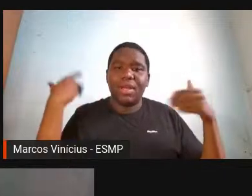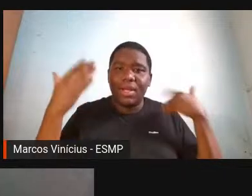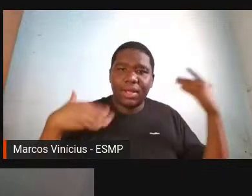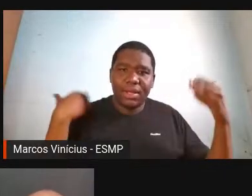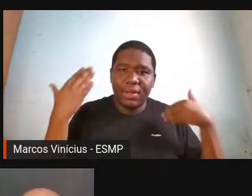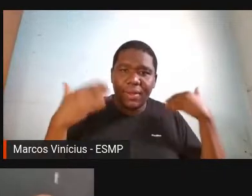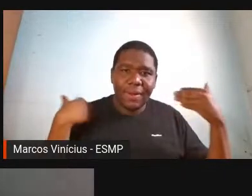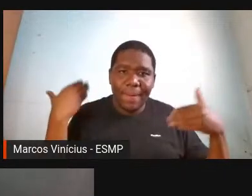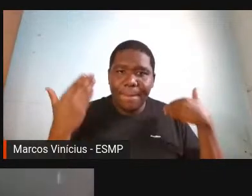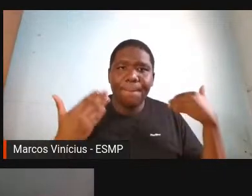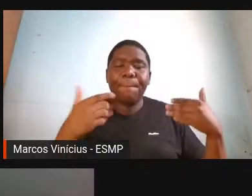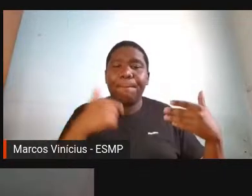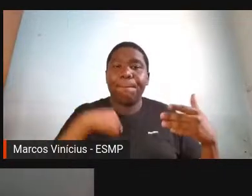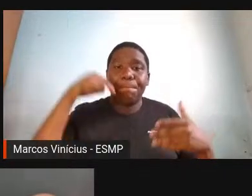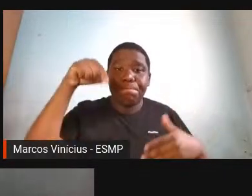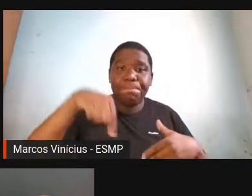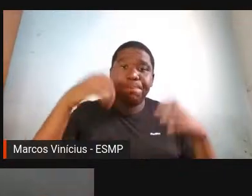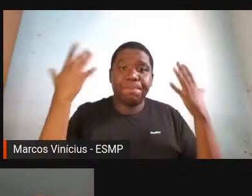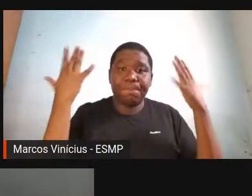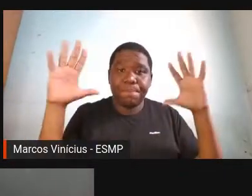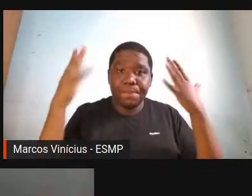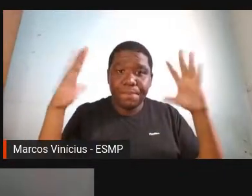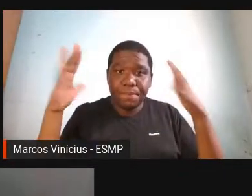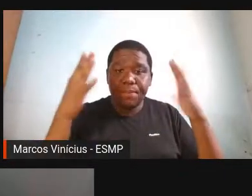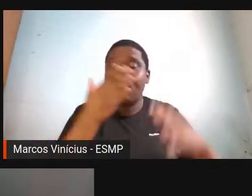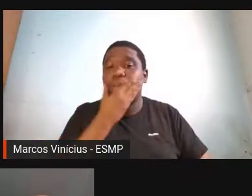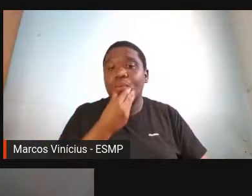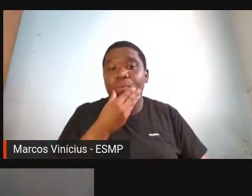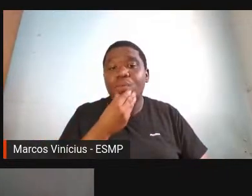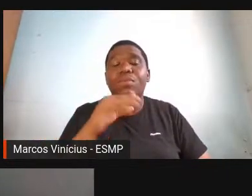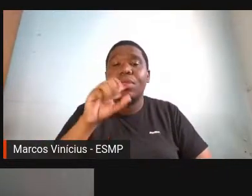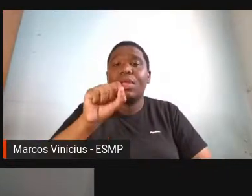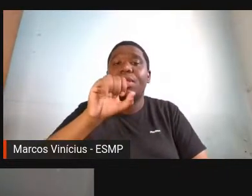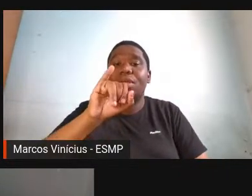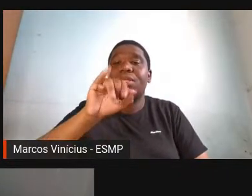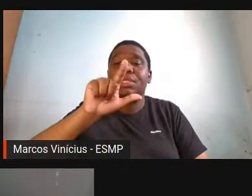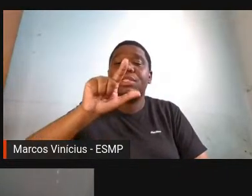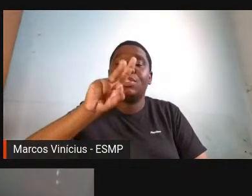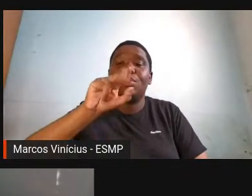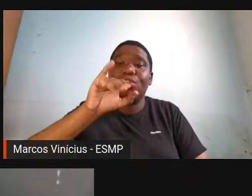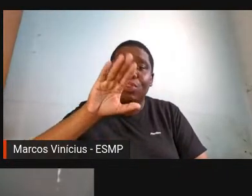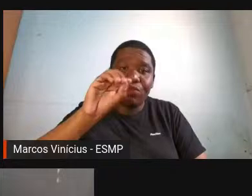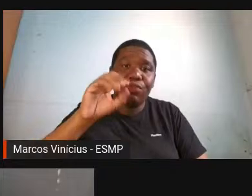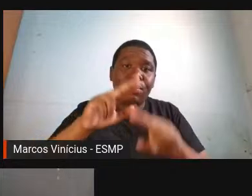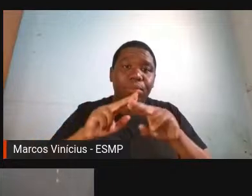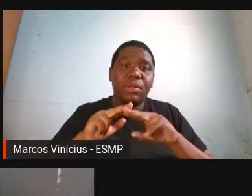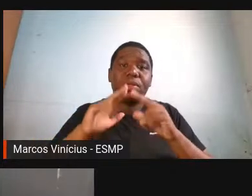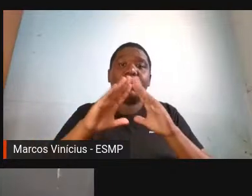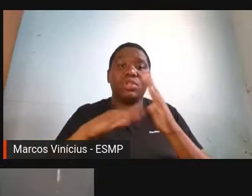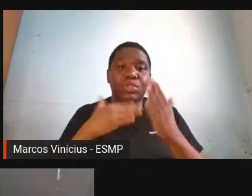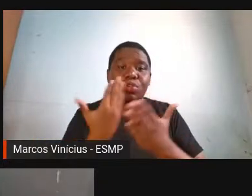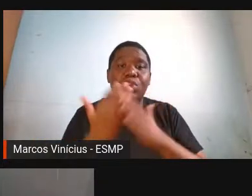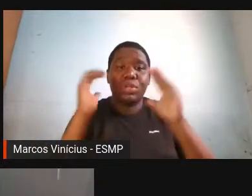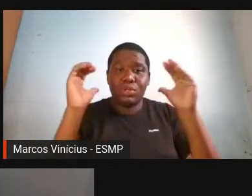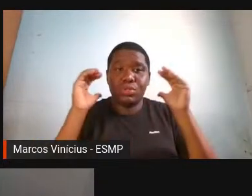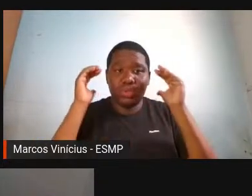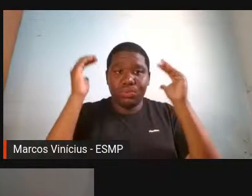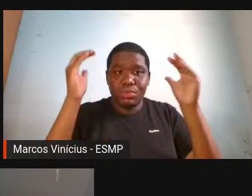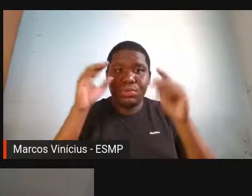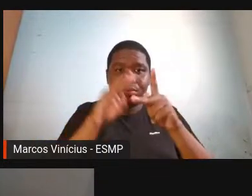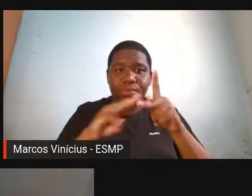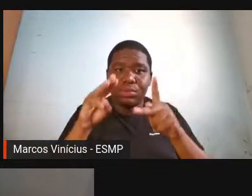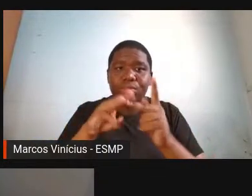eu parabenizo o doutor Silvio pela iniciativa da Escola Superior do Ministério Público de